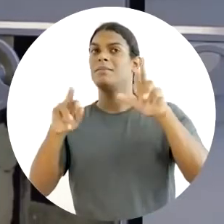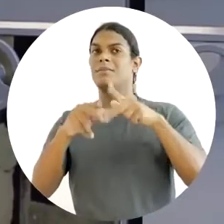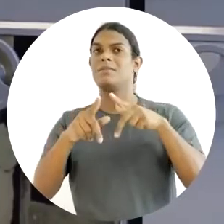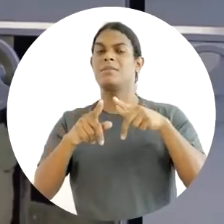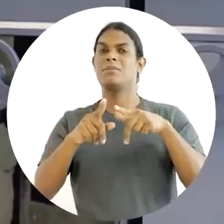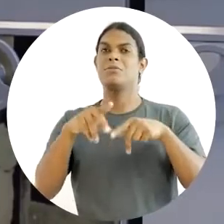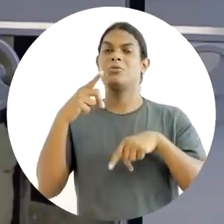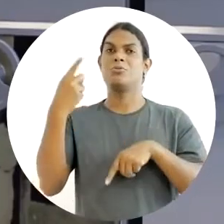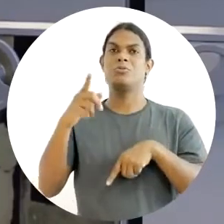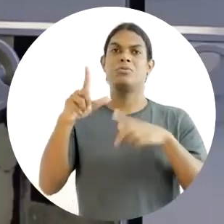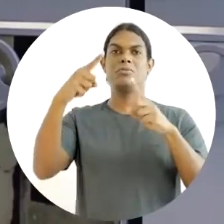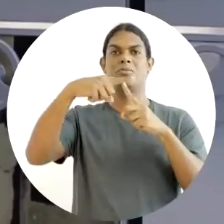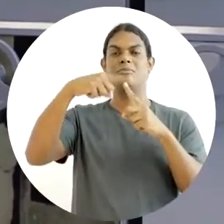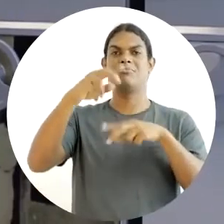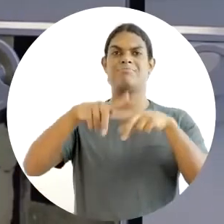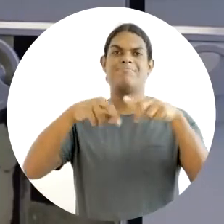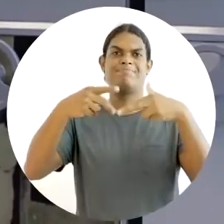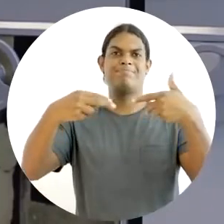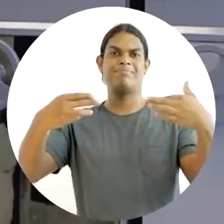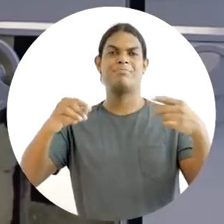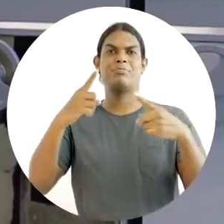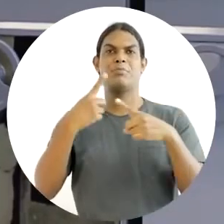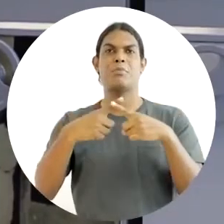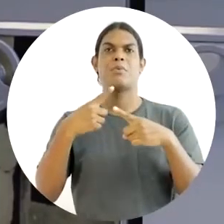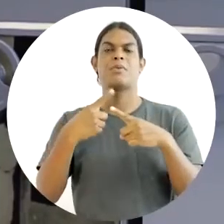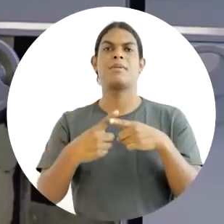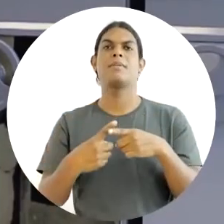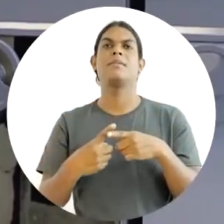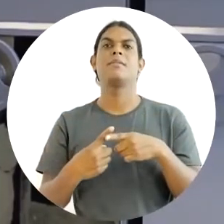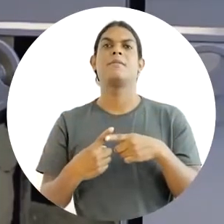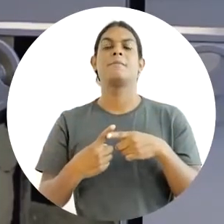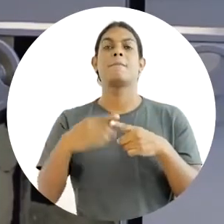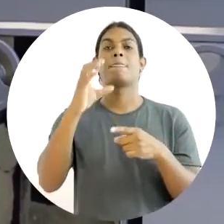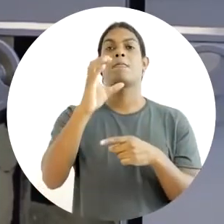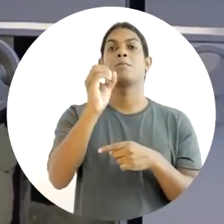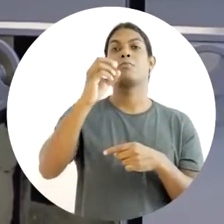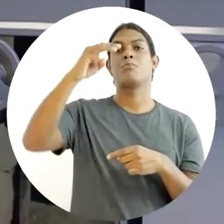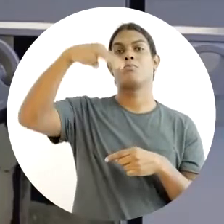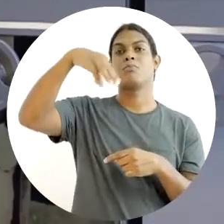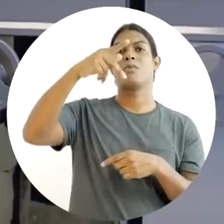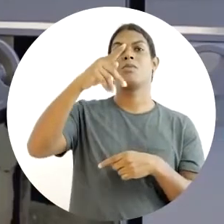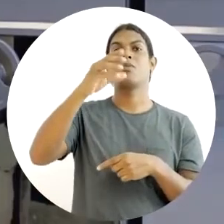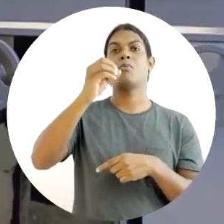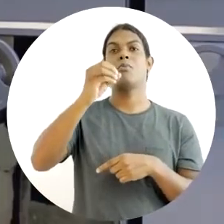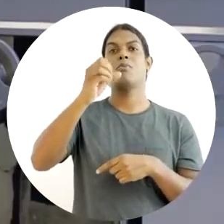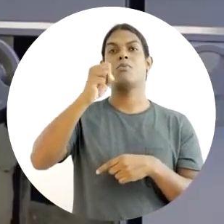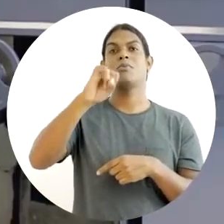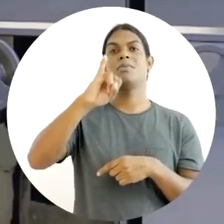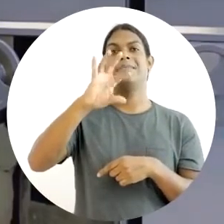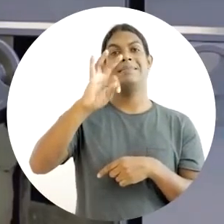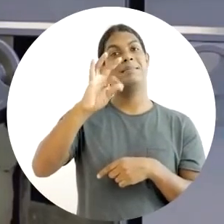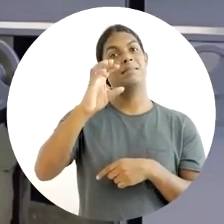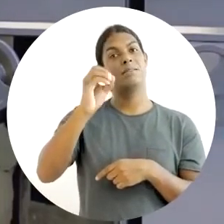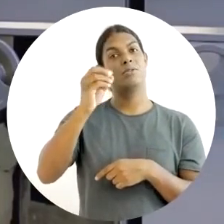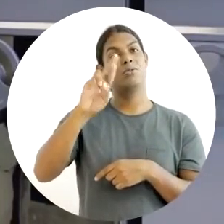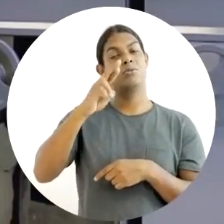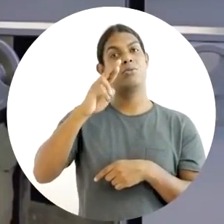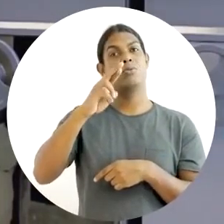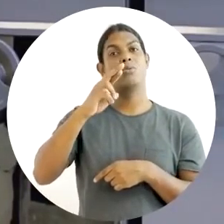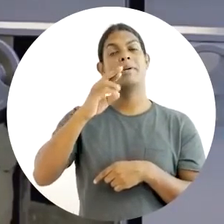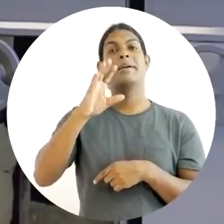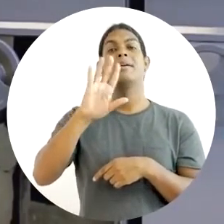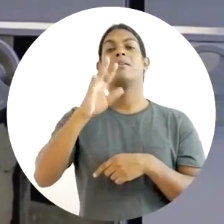outros materiais, pois o compositor é Caetano Veloso, então ele é o autor da